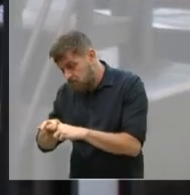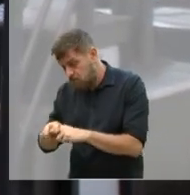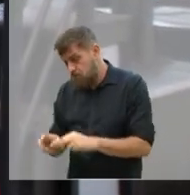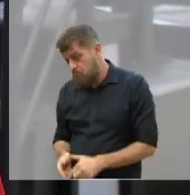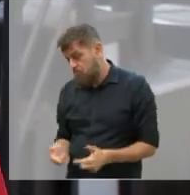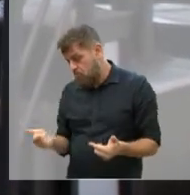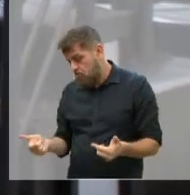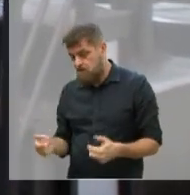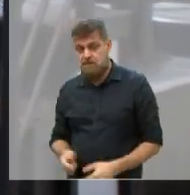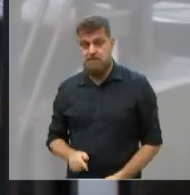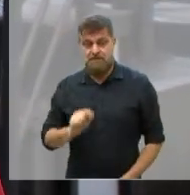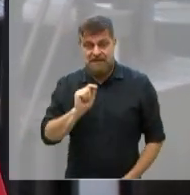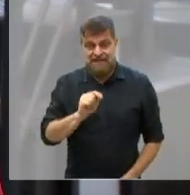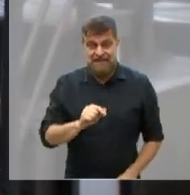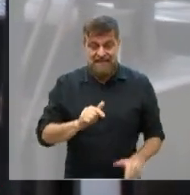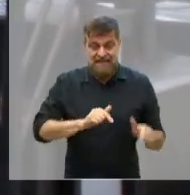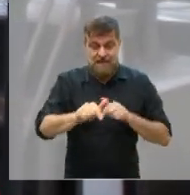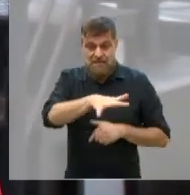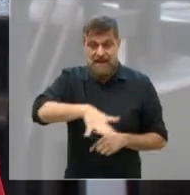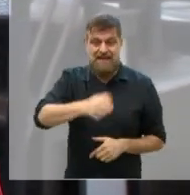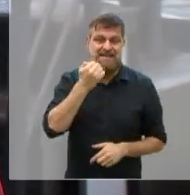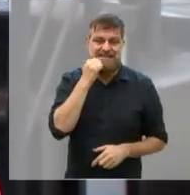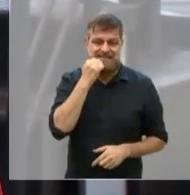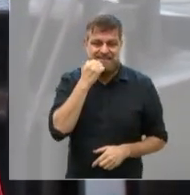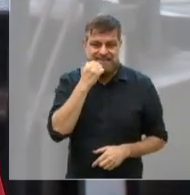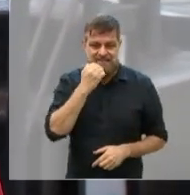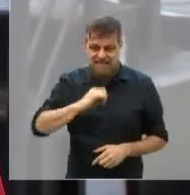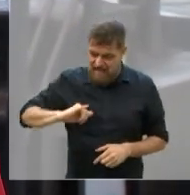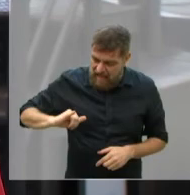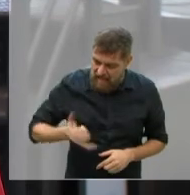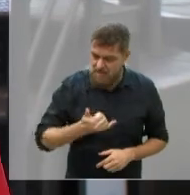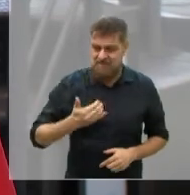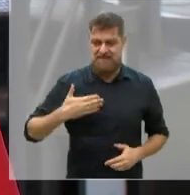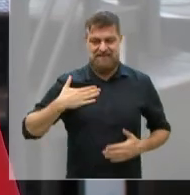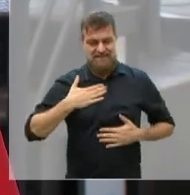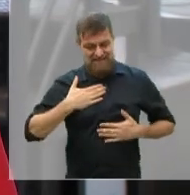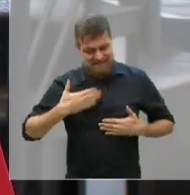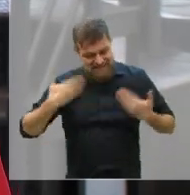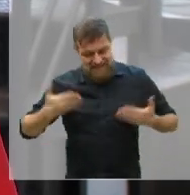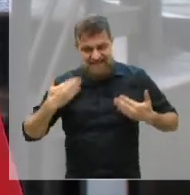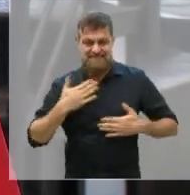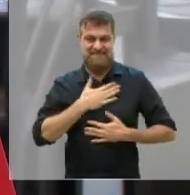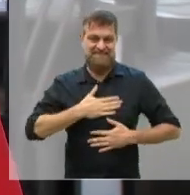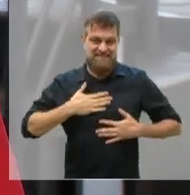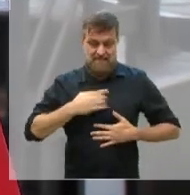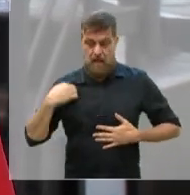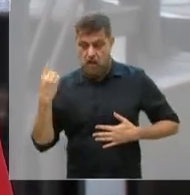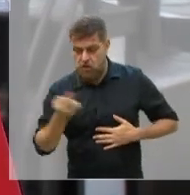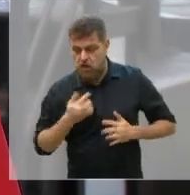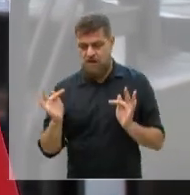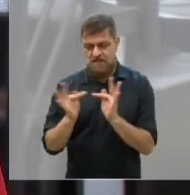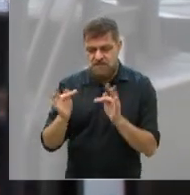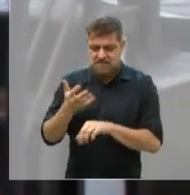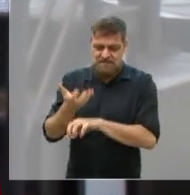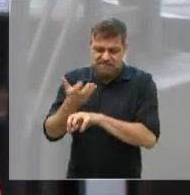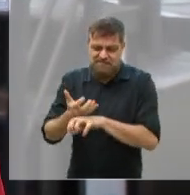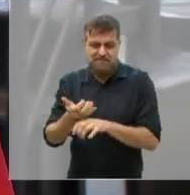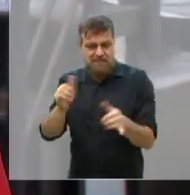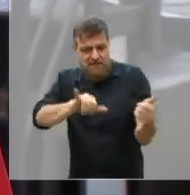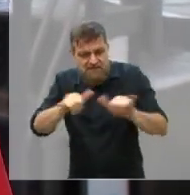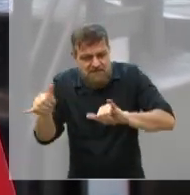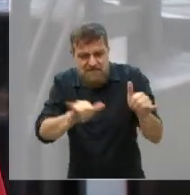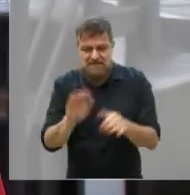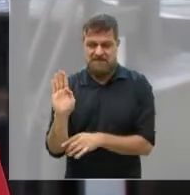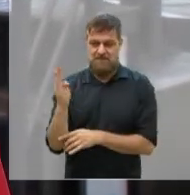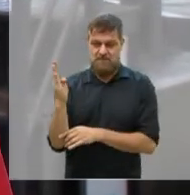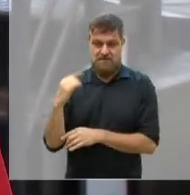importante que quem trabalha com ciência se diverte o tempo todo quando está trabalhando. Né? A gente que trabalha com física, com química, com biologia, a